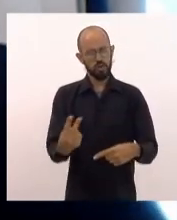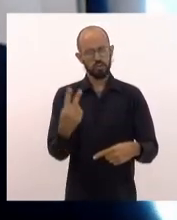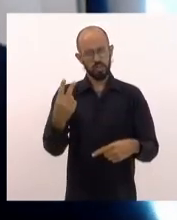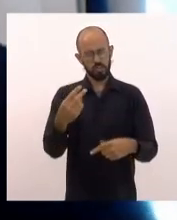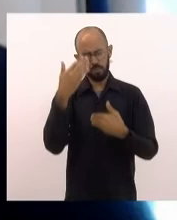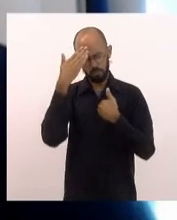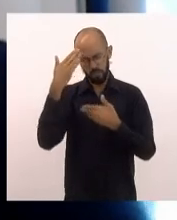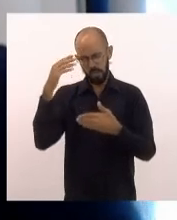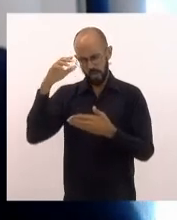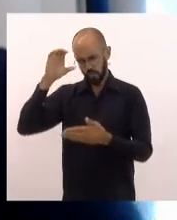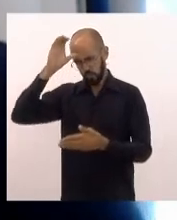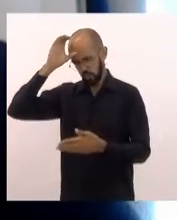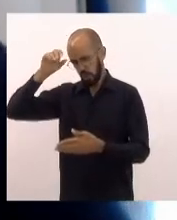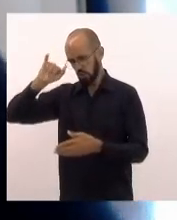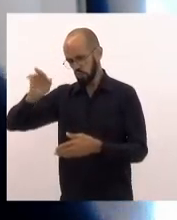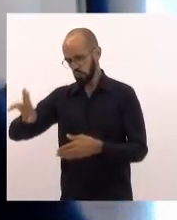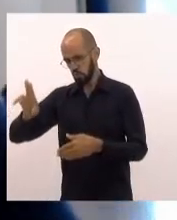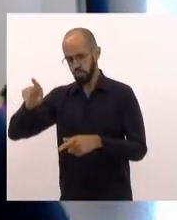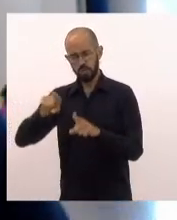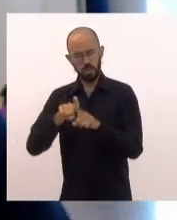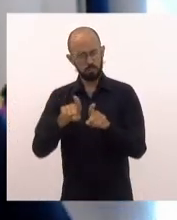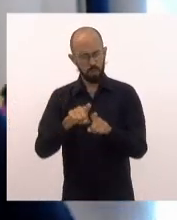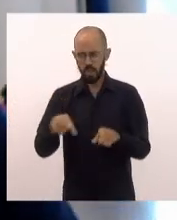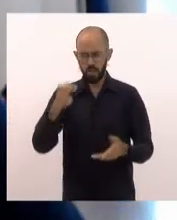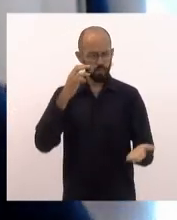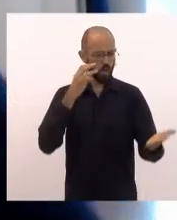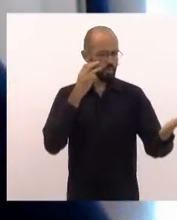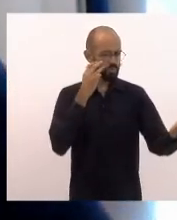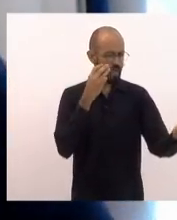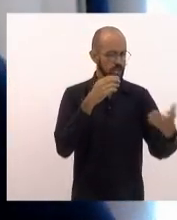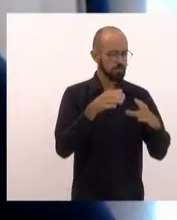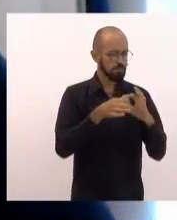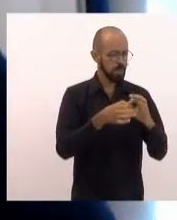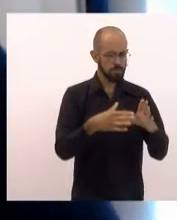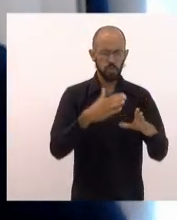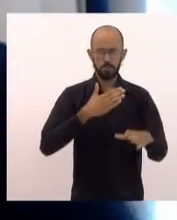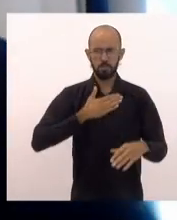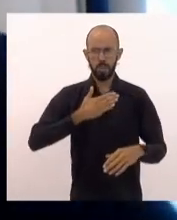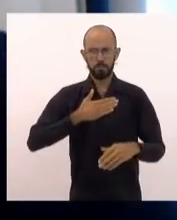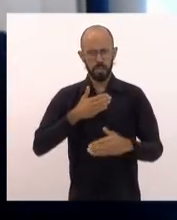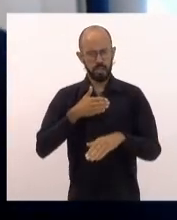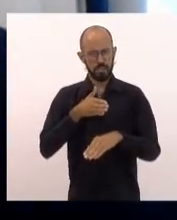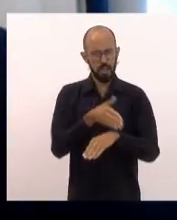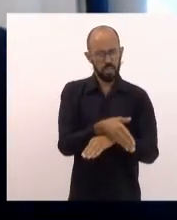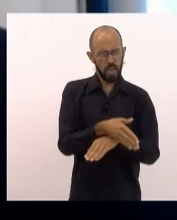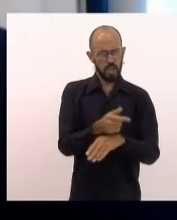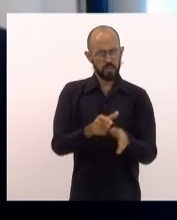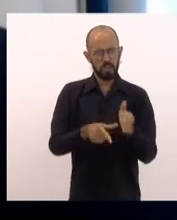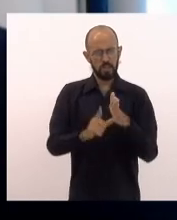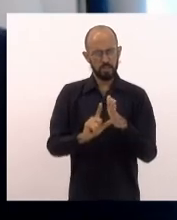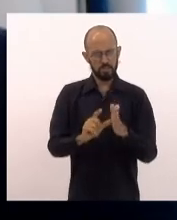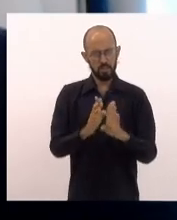obrigado, Tia Ju. Obrigado, deputado Valdec, por me permitir fazer essa rápida intervenção.